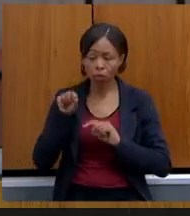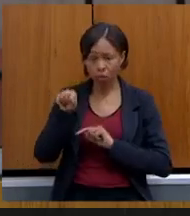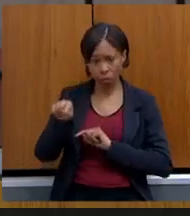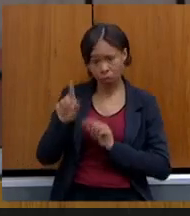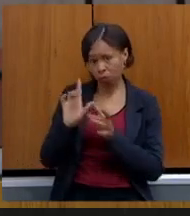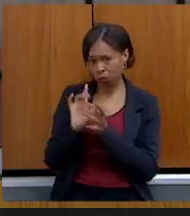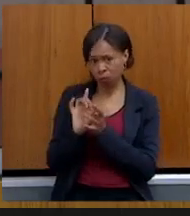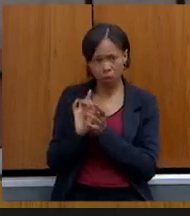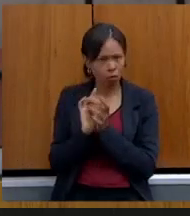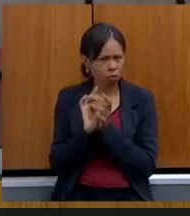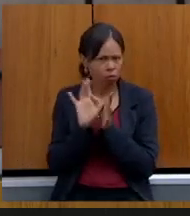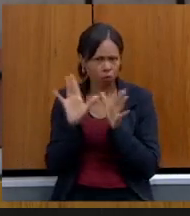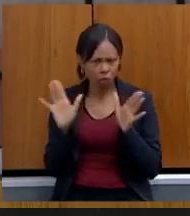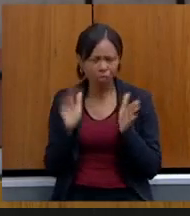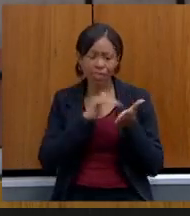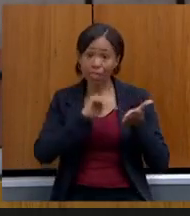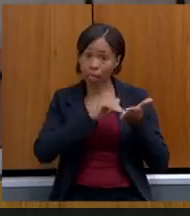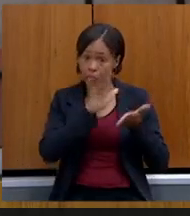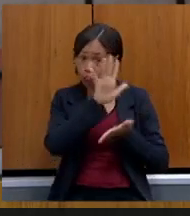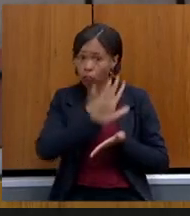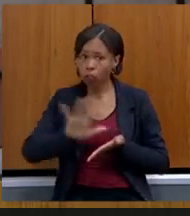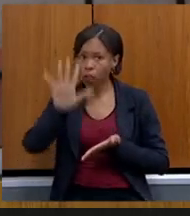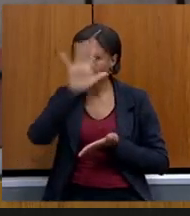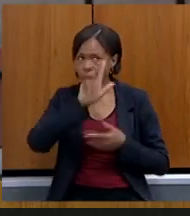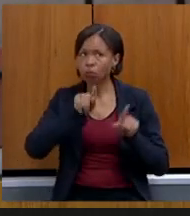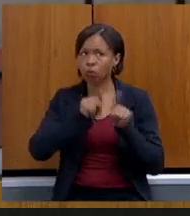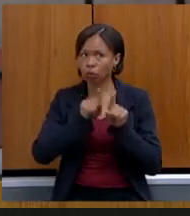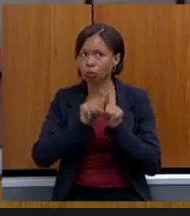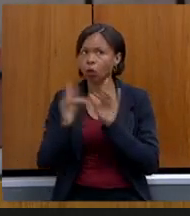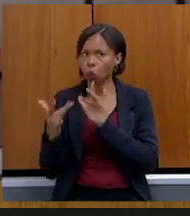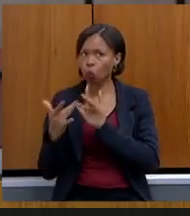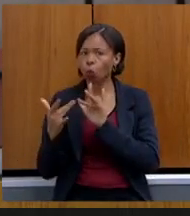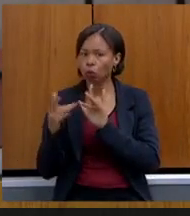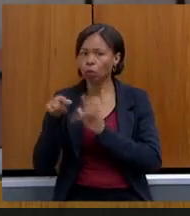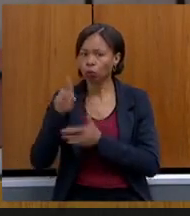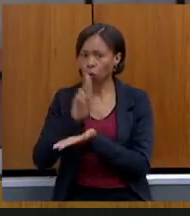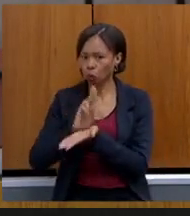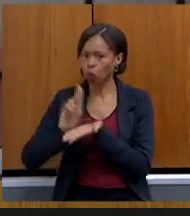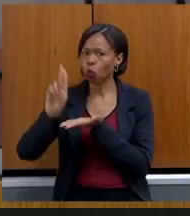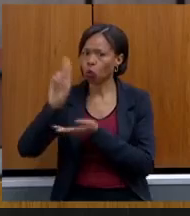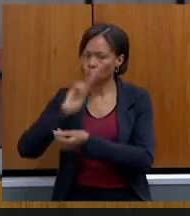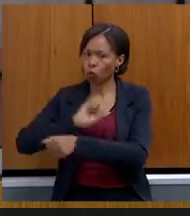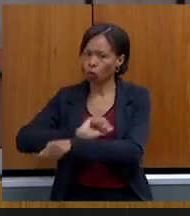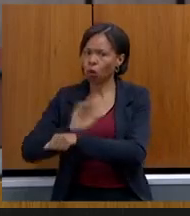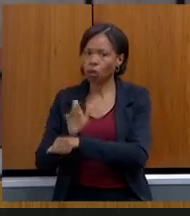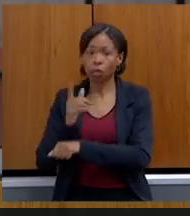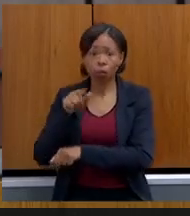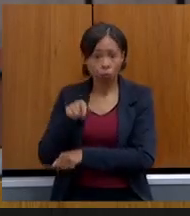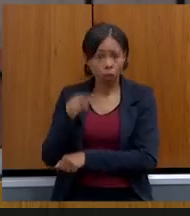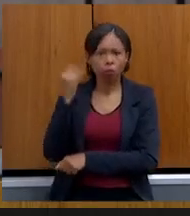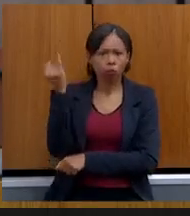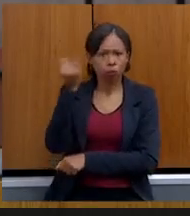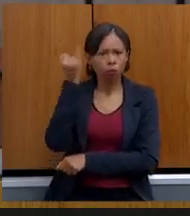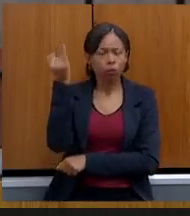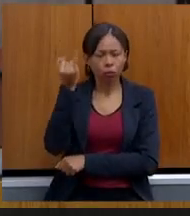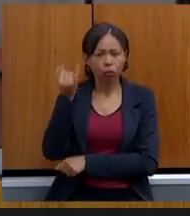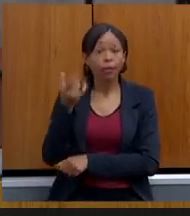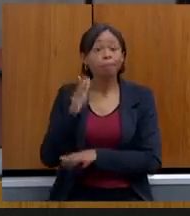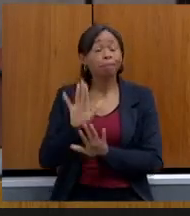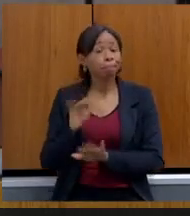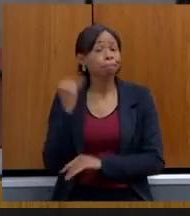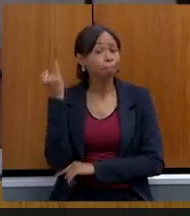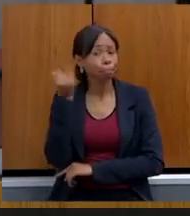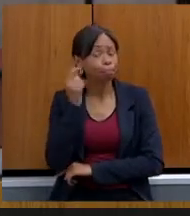inclusive secretaria-geral também esteve em contato com a unimonte tamanho a importância que a gente dá e tiver e o é